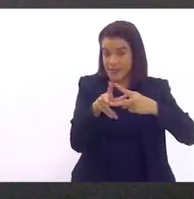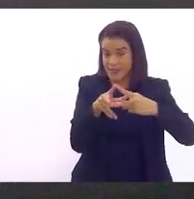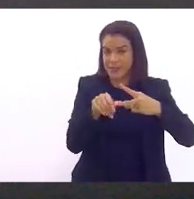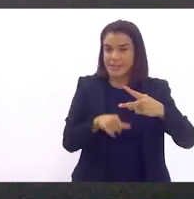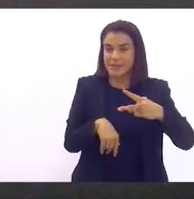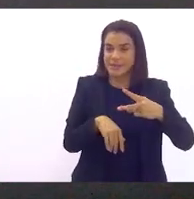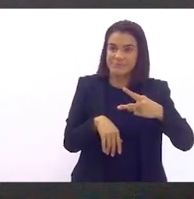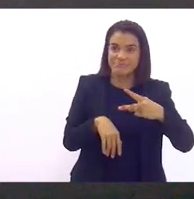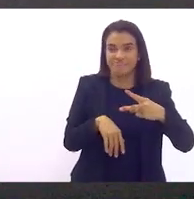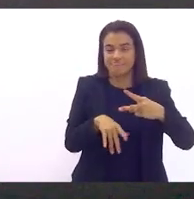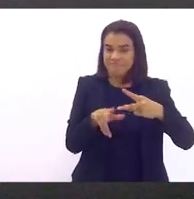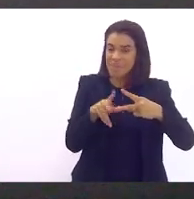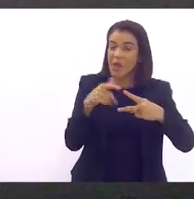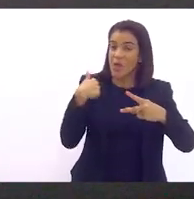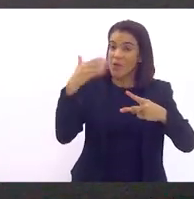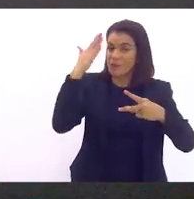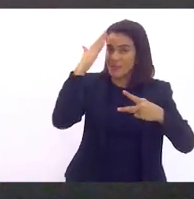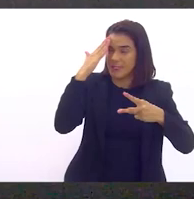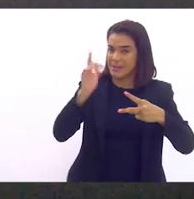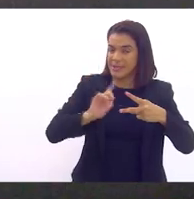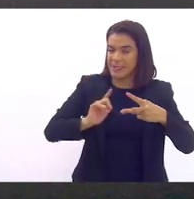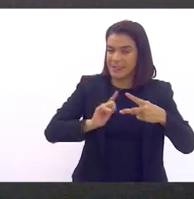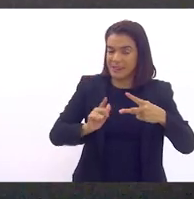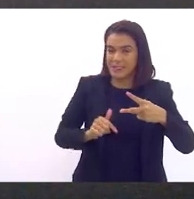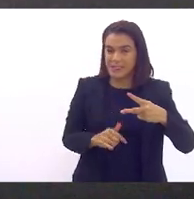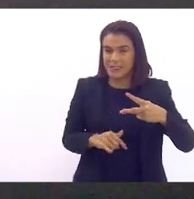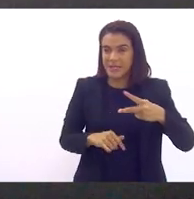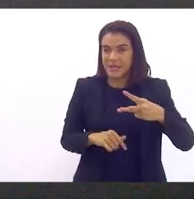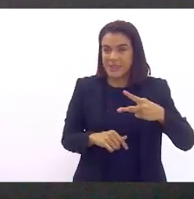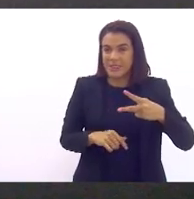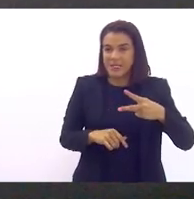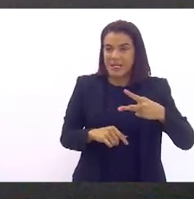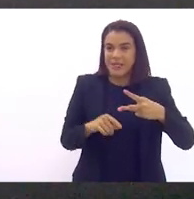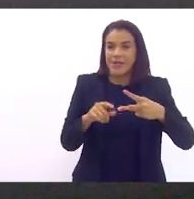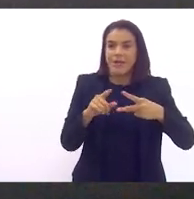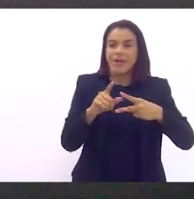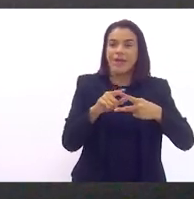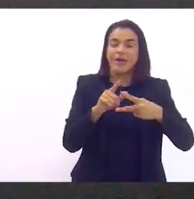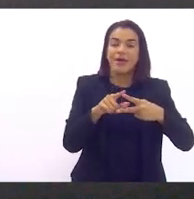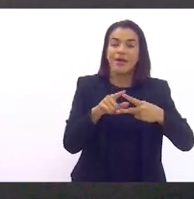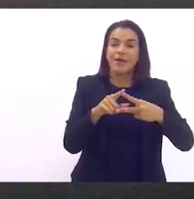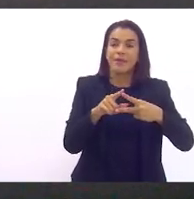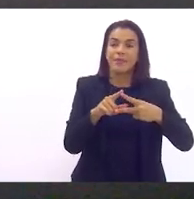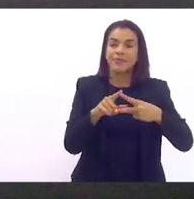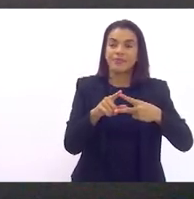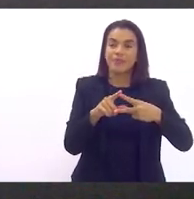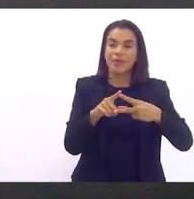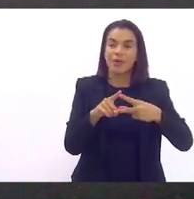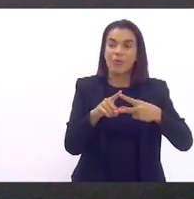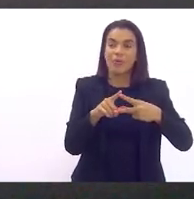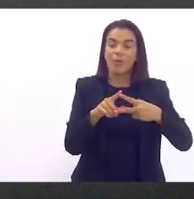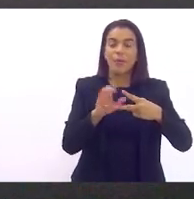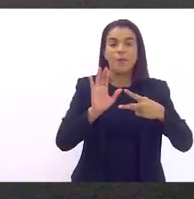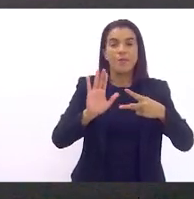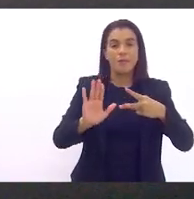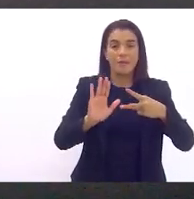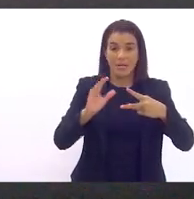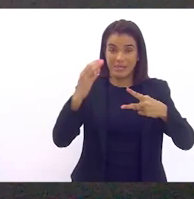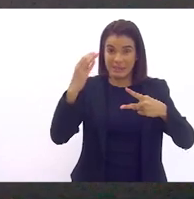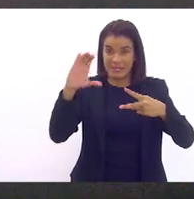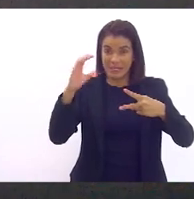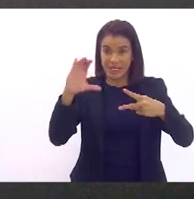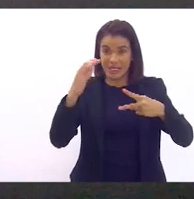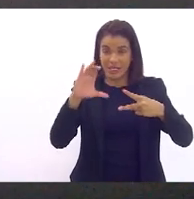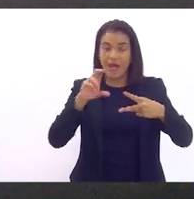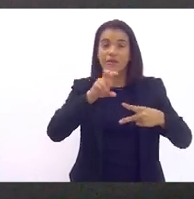dois que eu sei que existe eu acho que eh além da capital obviamente né mas Niterói tem o